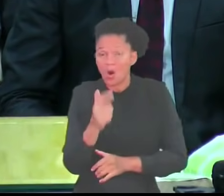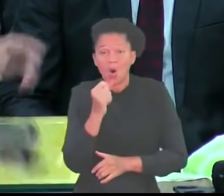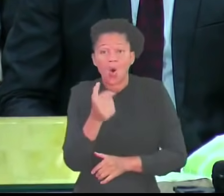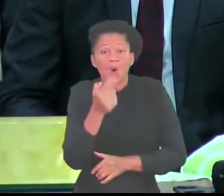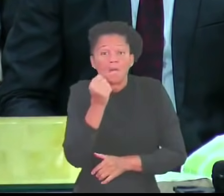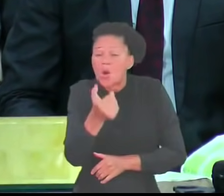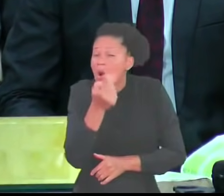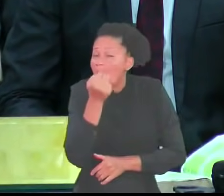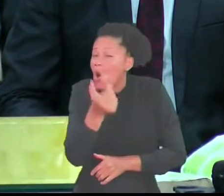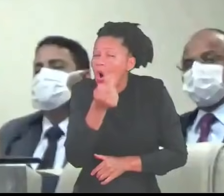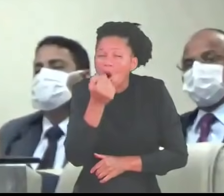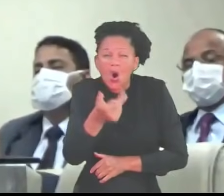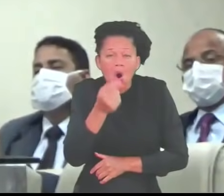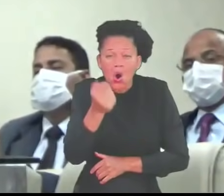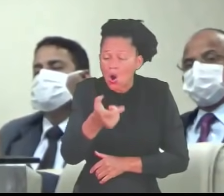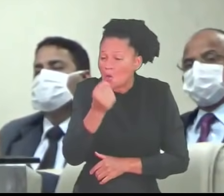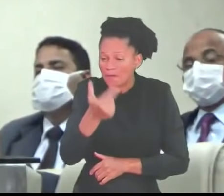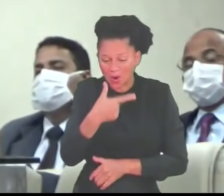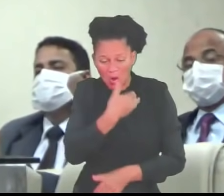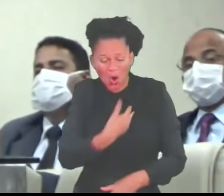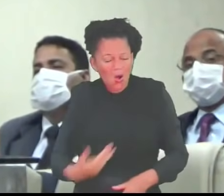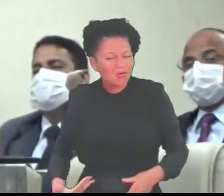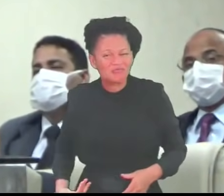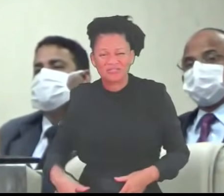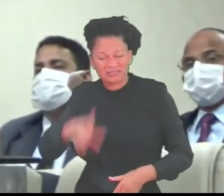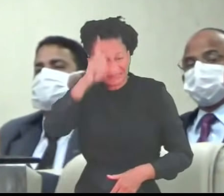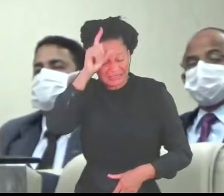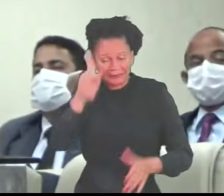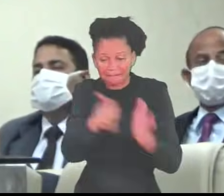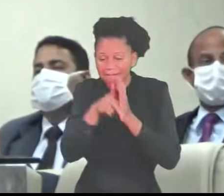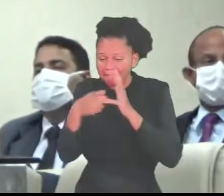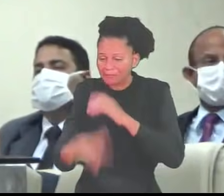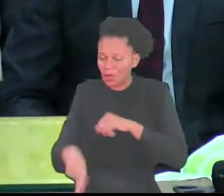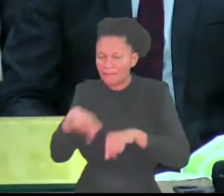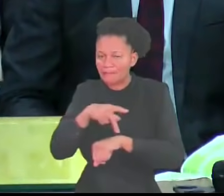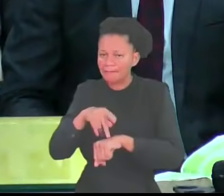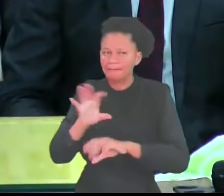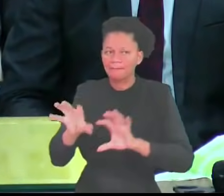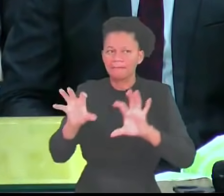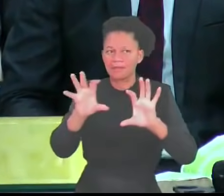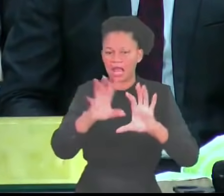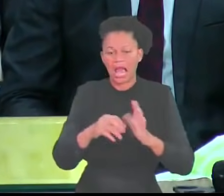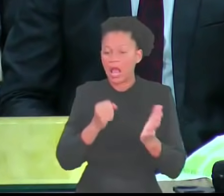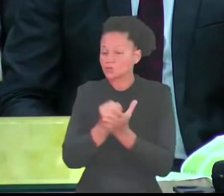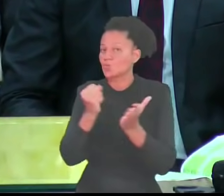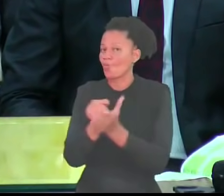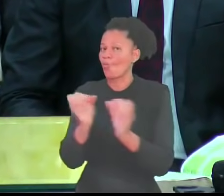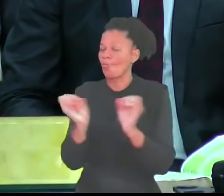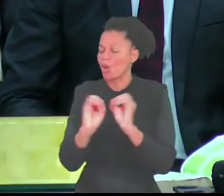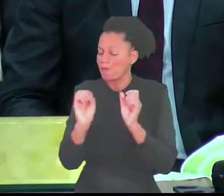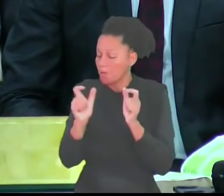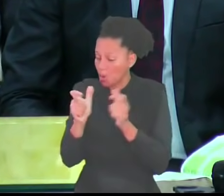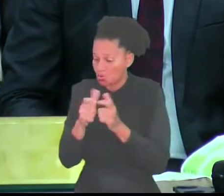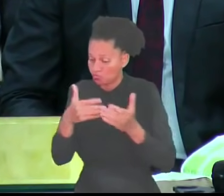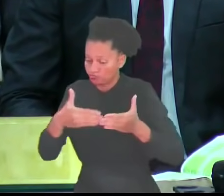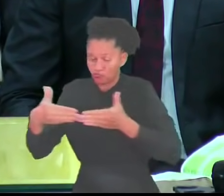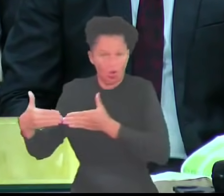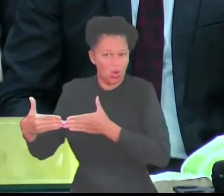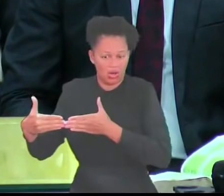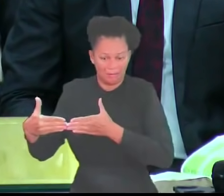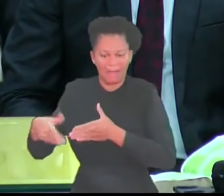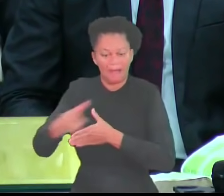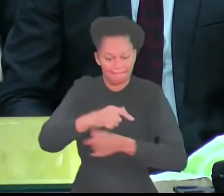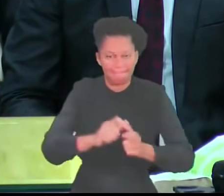terra, poucos reis da terra não contribuíram com este mal, pouquíssimos. E esses que